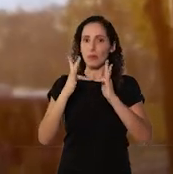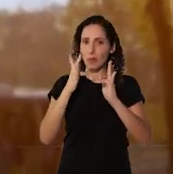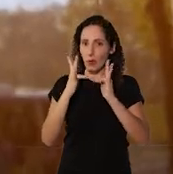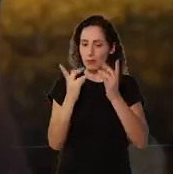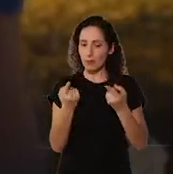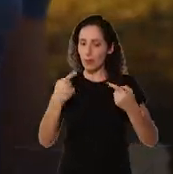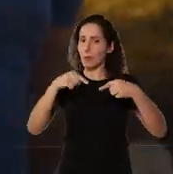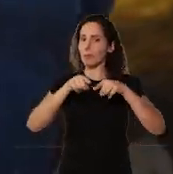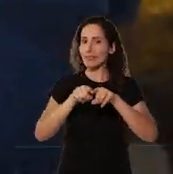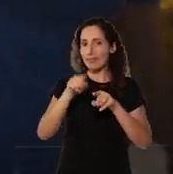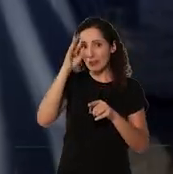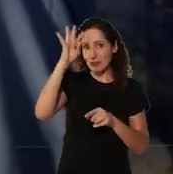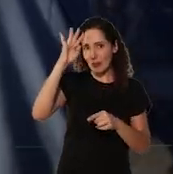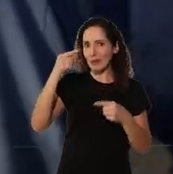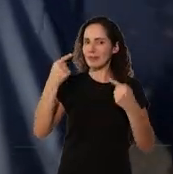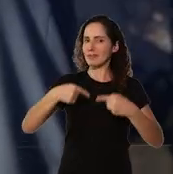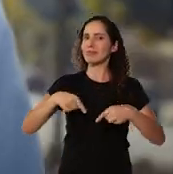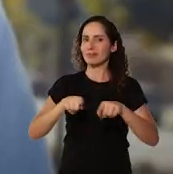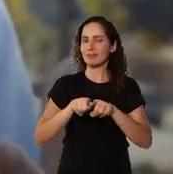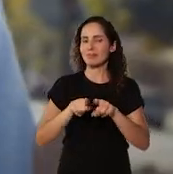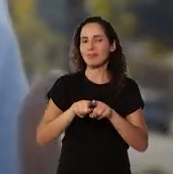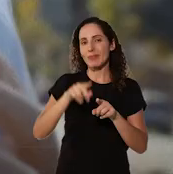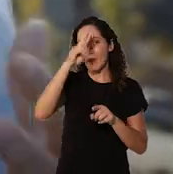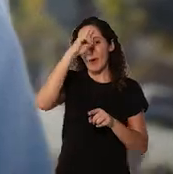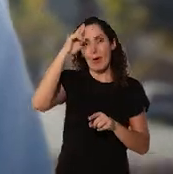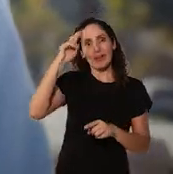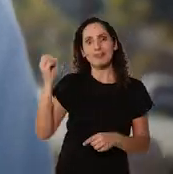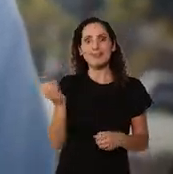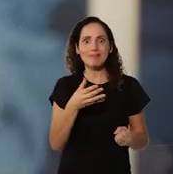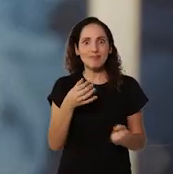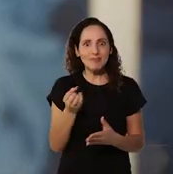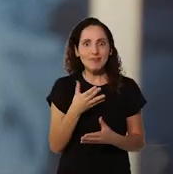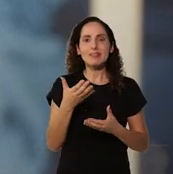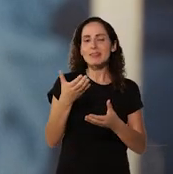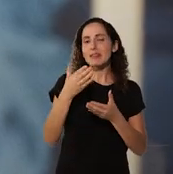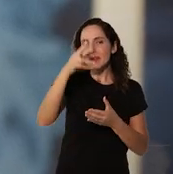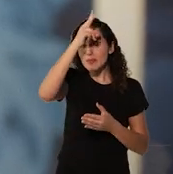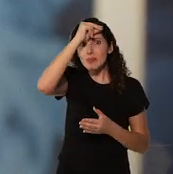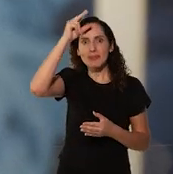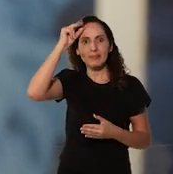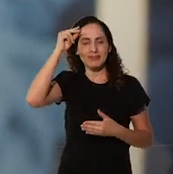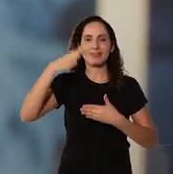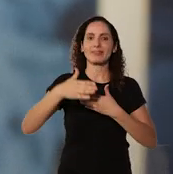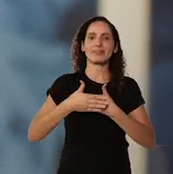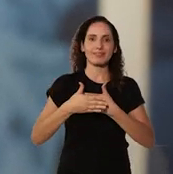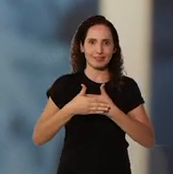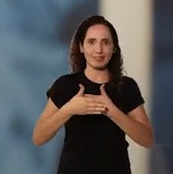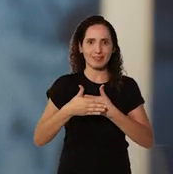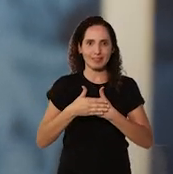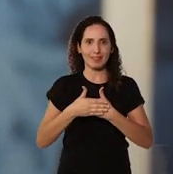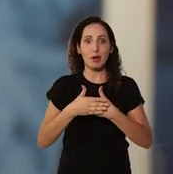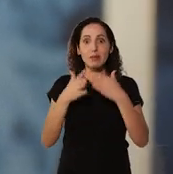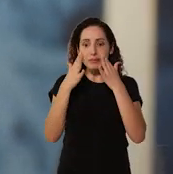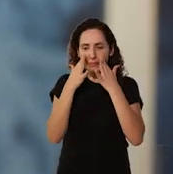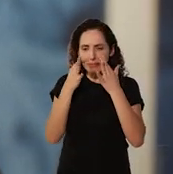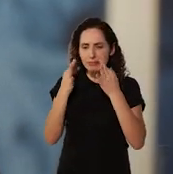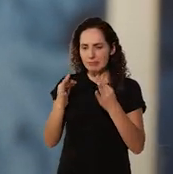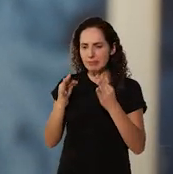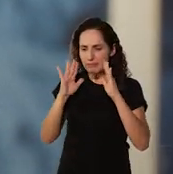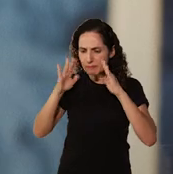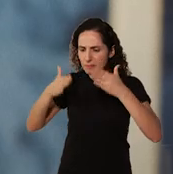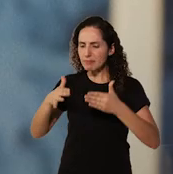sua companheira de sonhos e desafios. Rock é inovação. Quero ser prefeito da nossa Ribeirão para dar